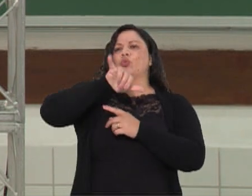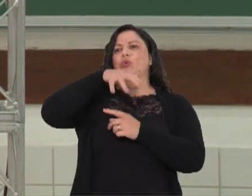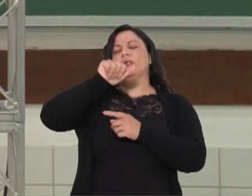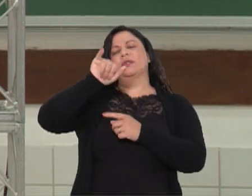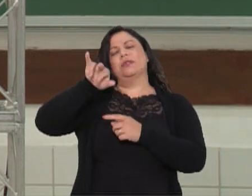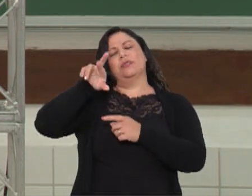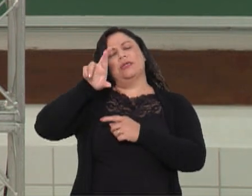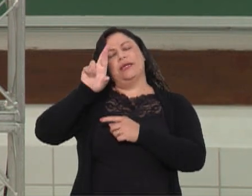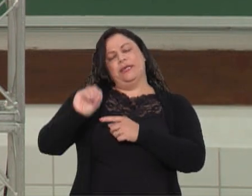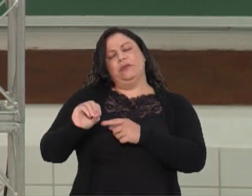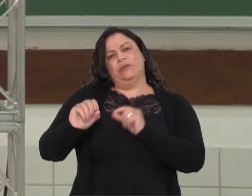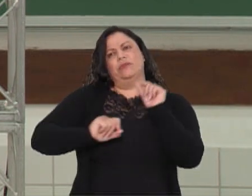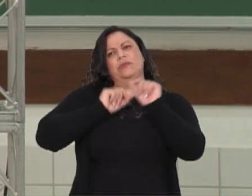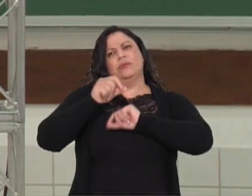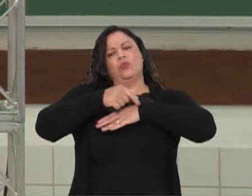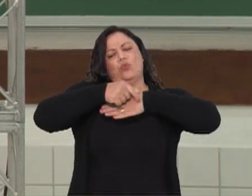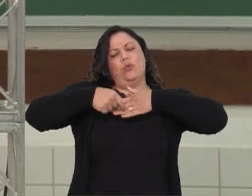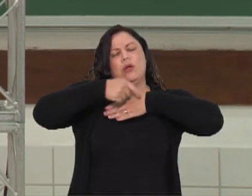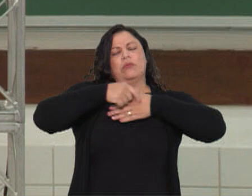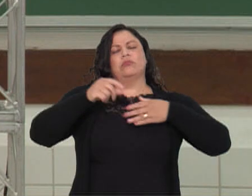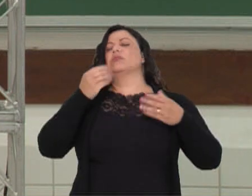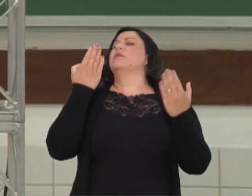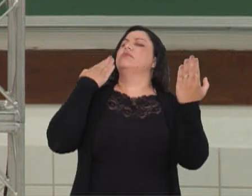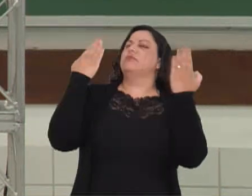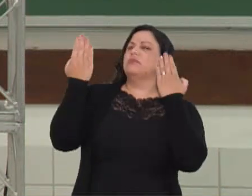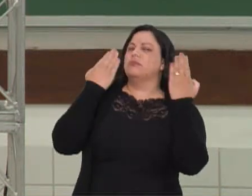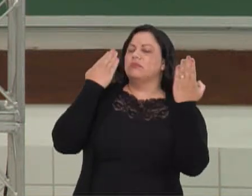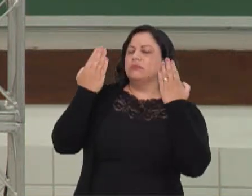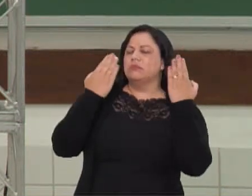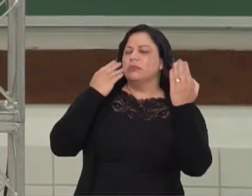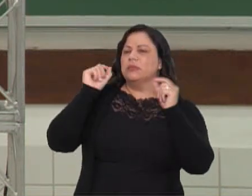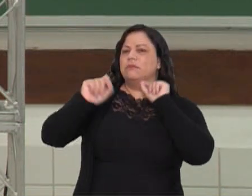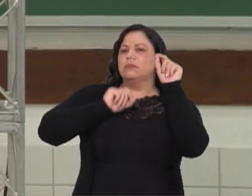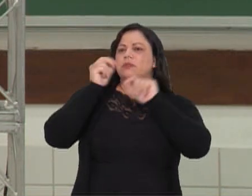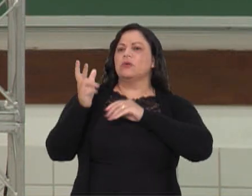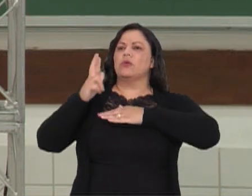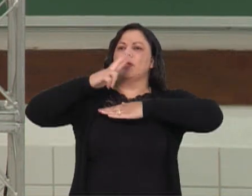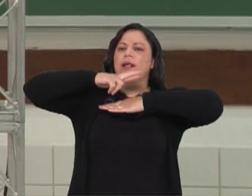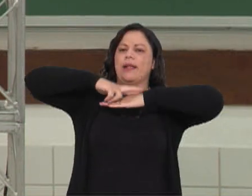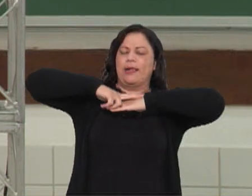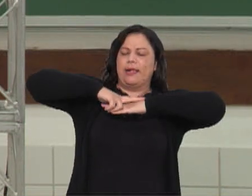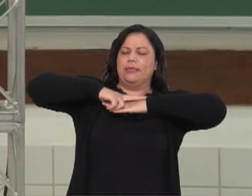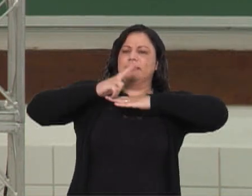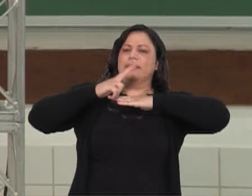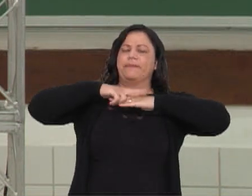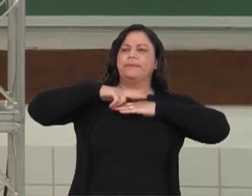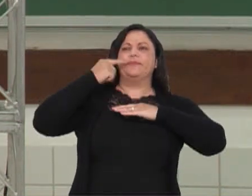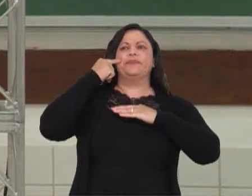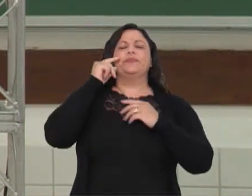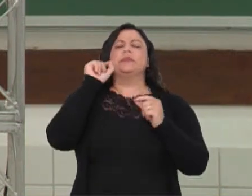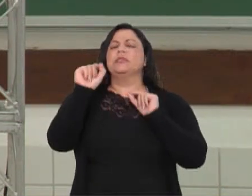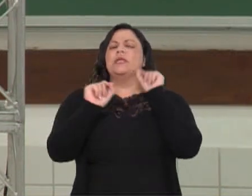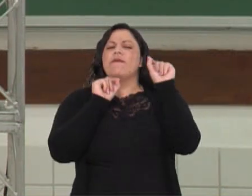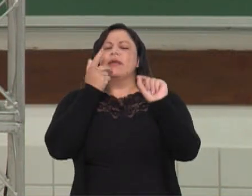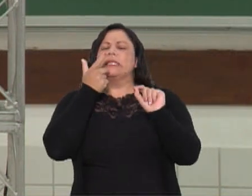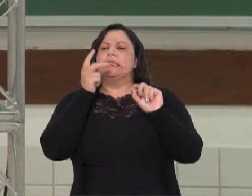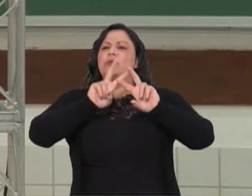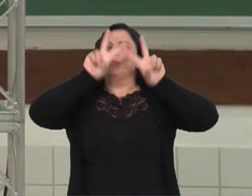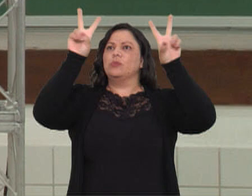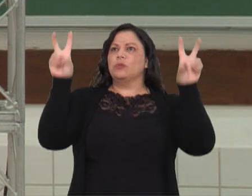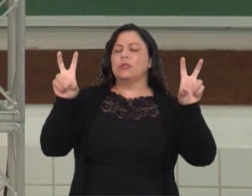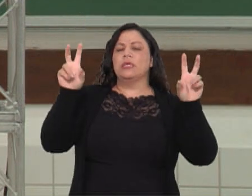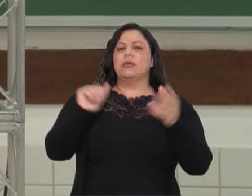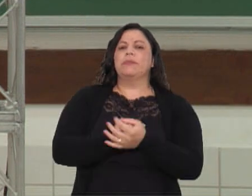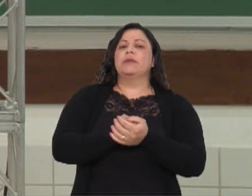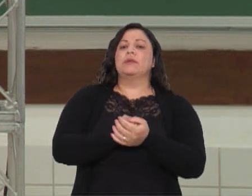aqui. Ele é um psicanalista, e aqui ele vai tratar sobre a questão do consumo. Então, é